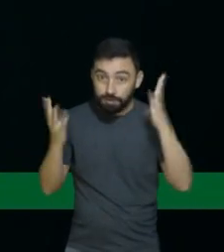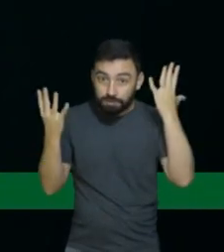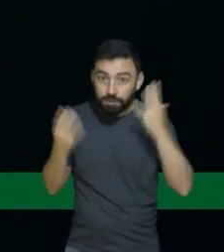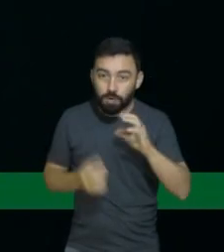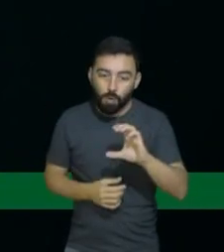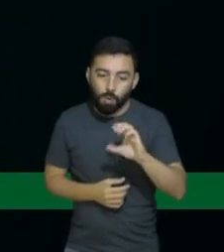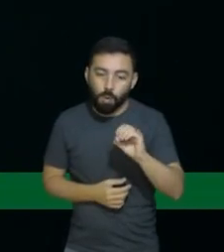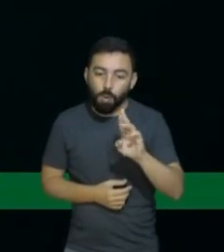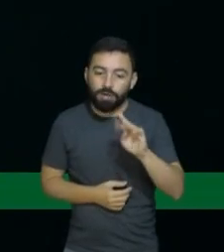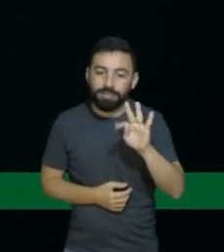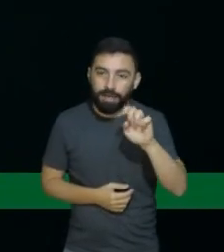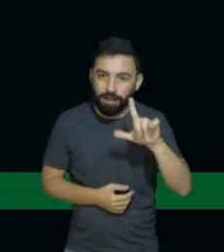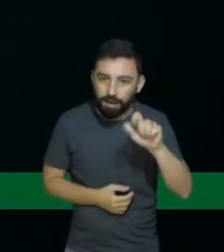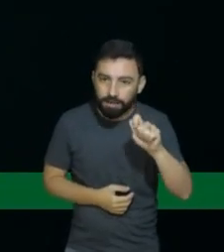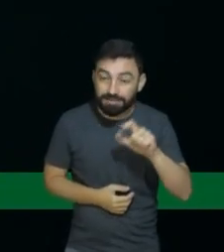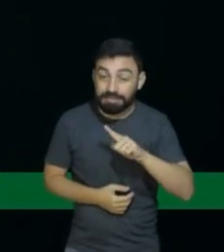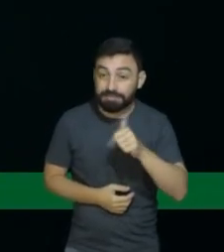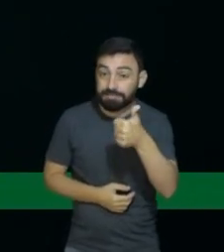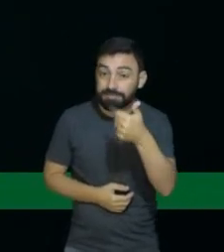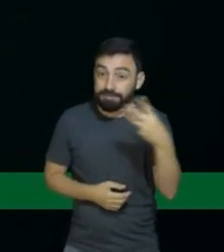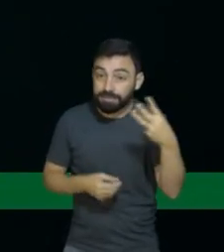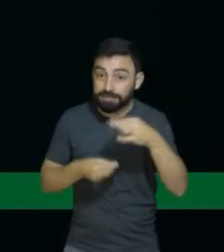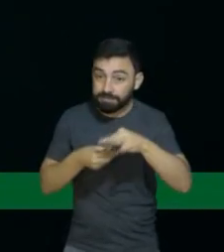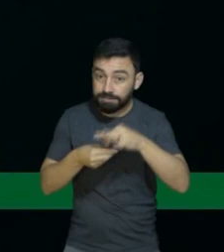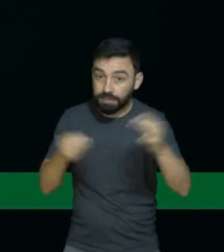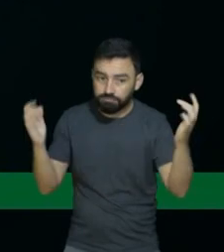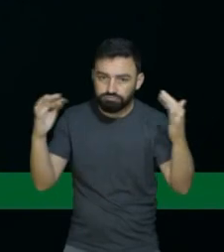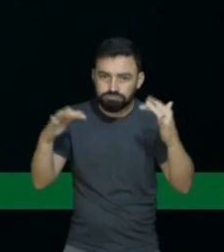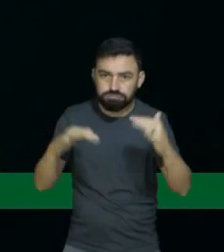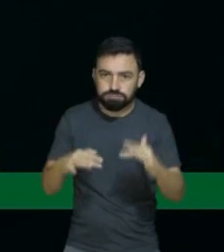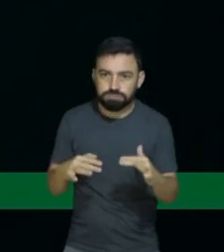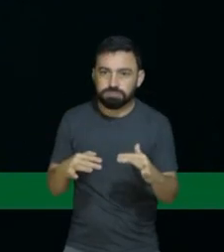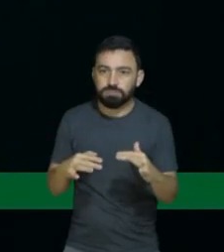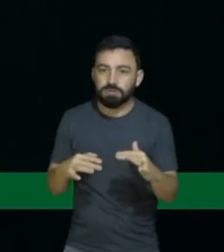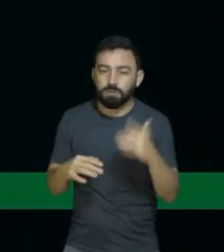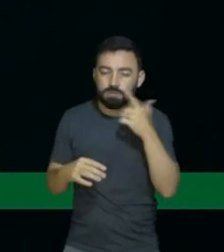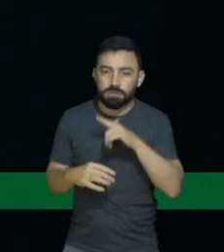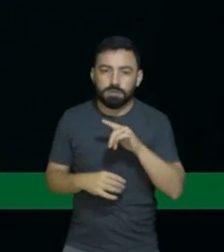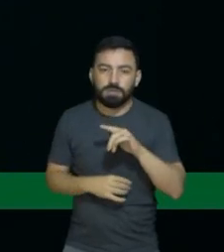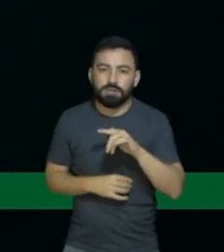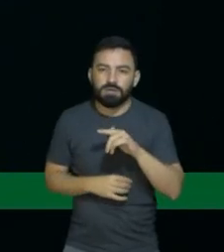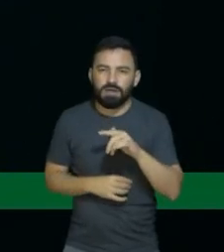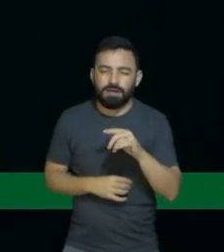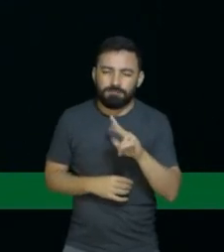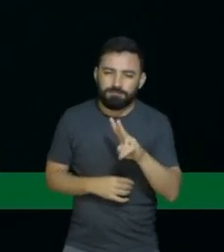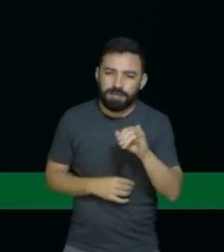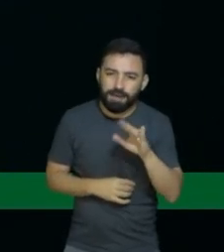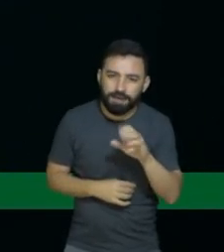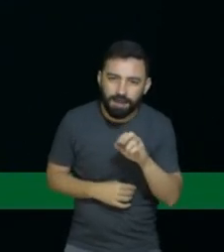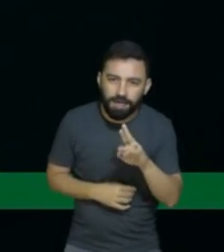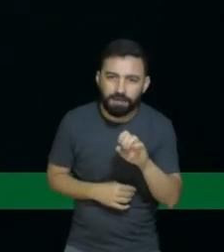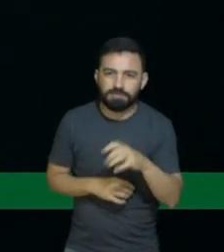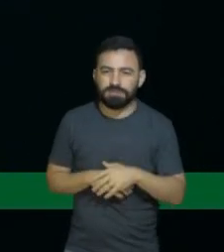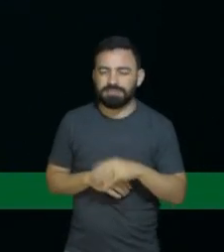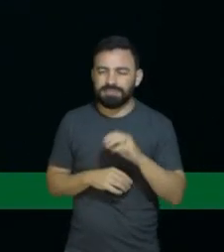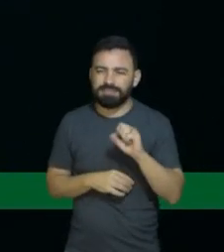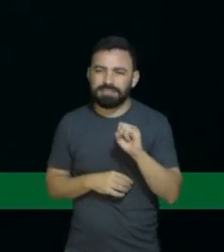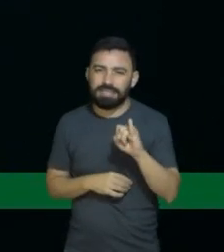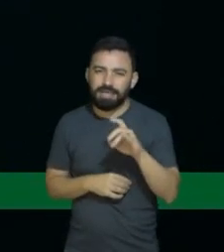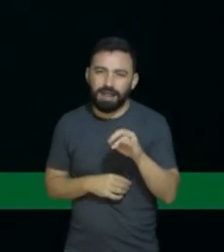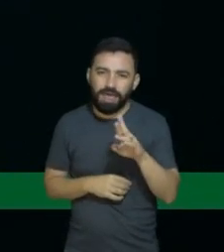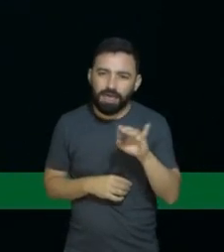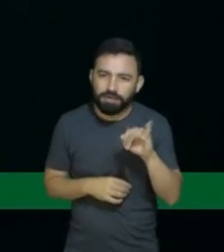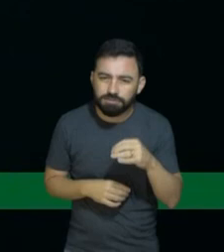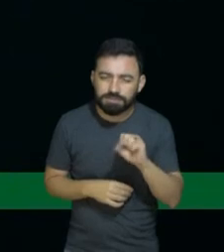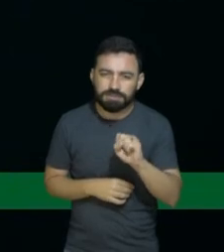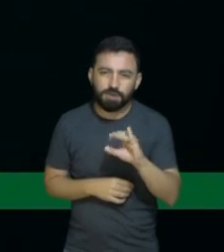13 entidades onde nós colocamos aí em birama a Via Cred a Crol a Unicred a Sicred a sicob